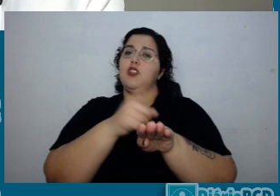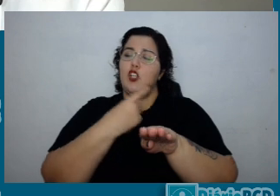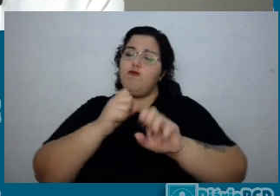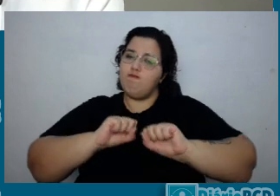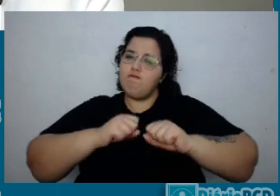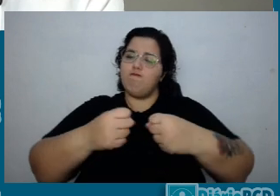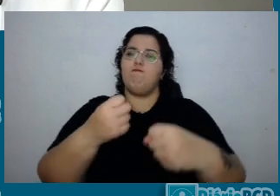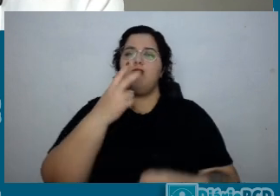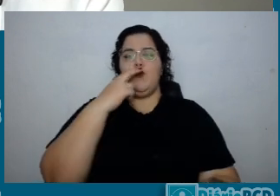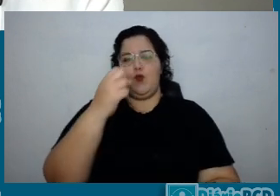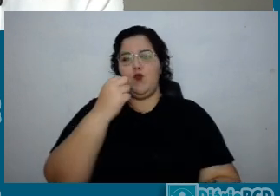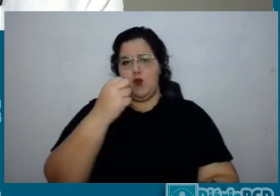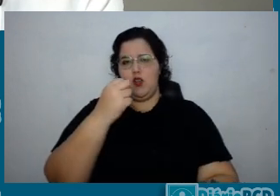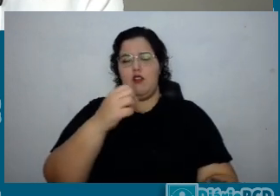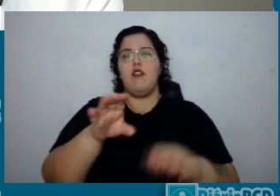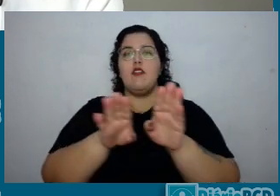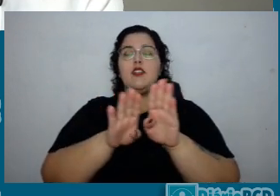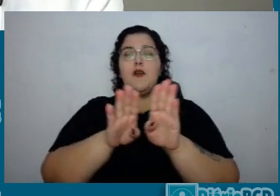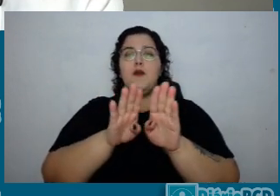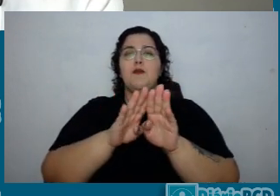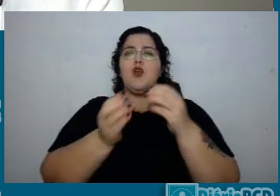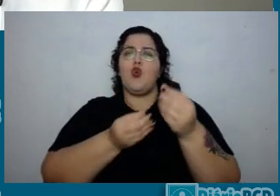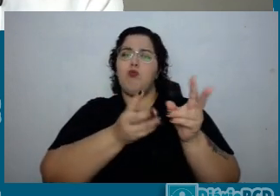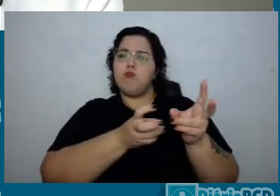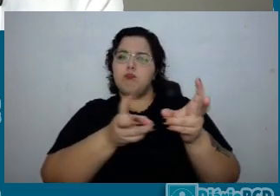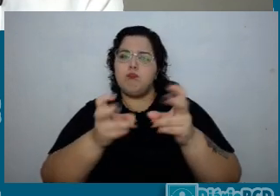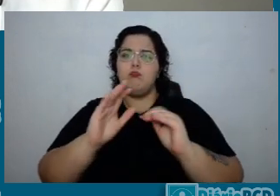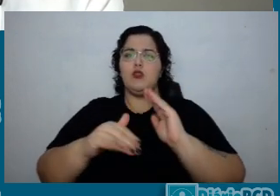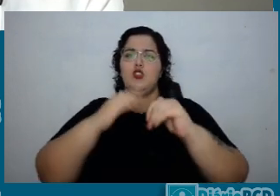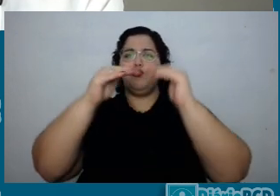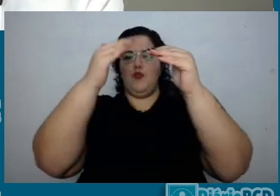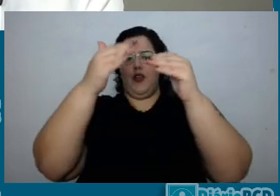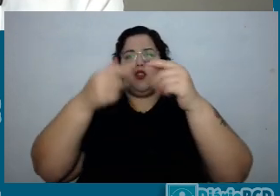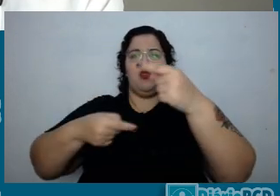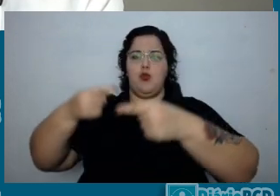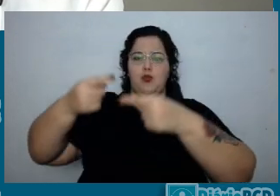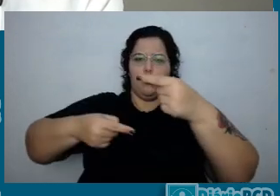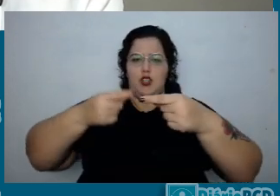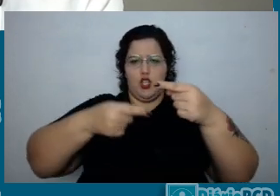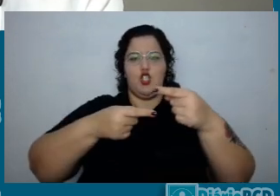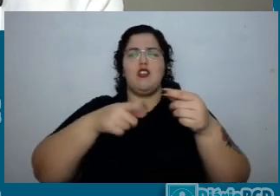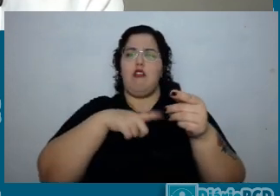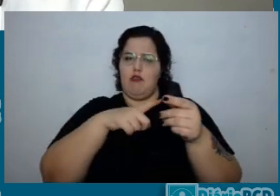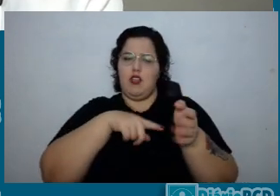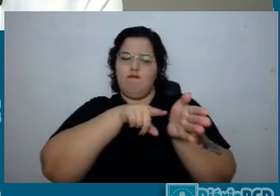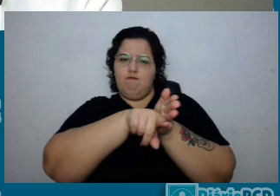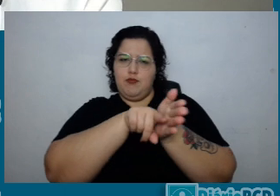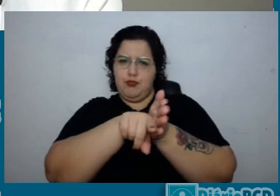né? Intensificada também pela perspectiva do desenvolvimento de políticas públicas baseadas em